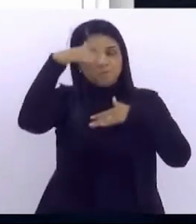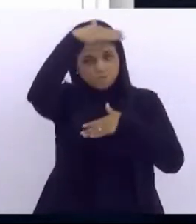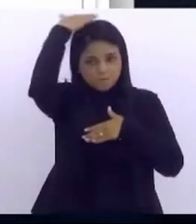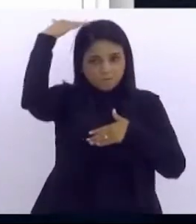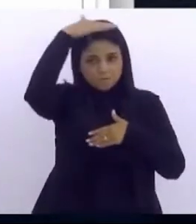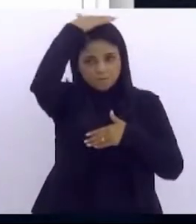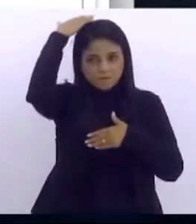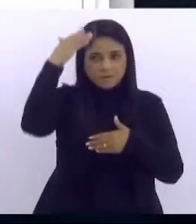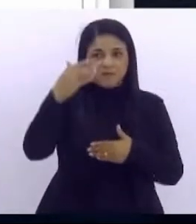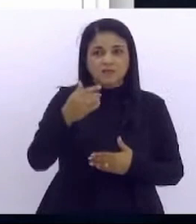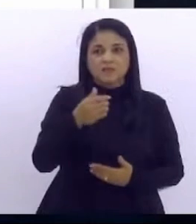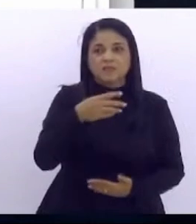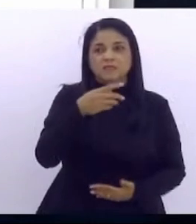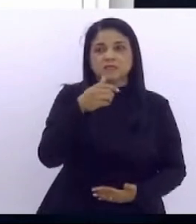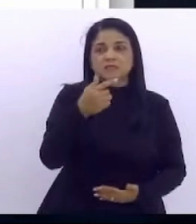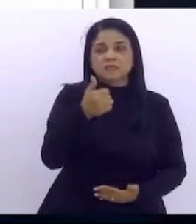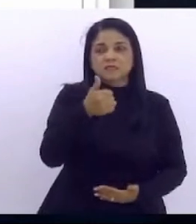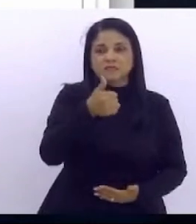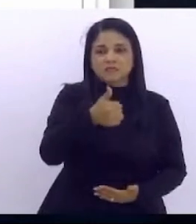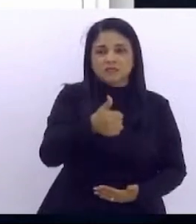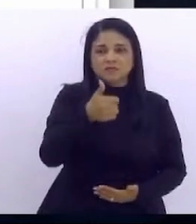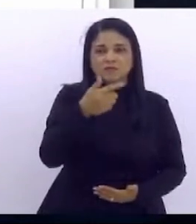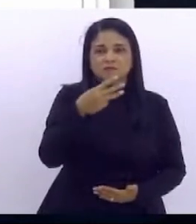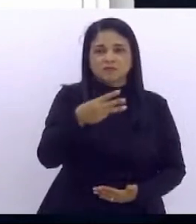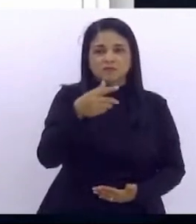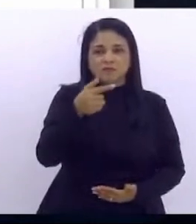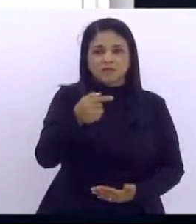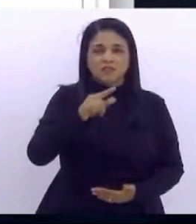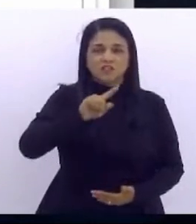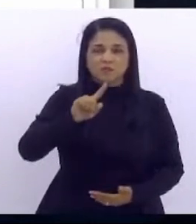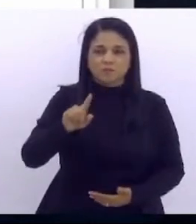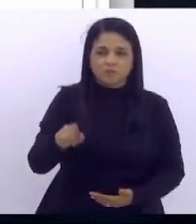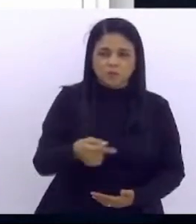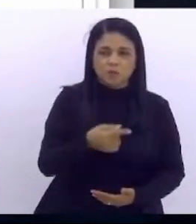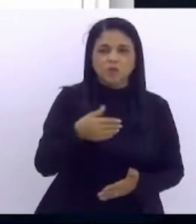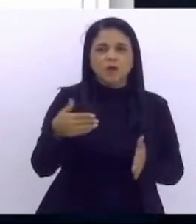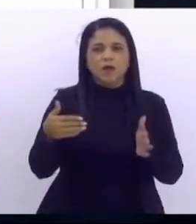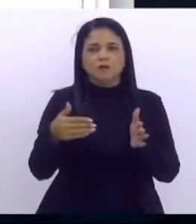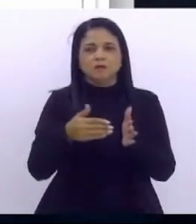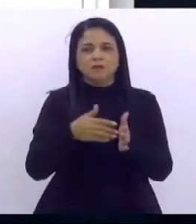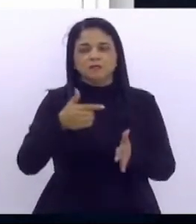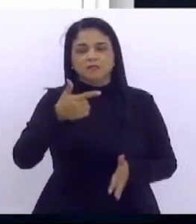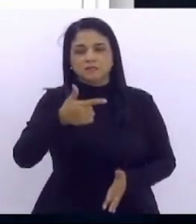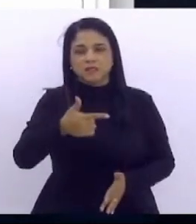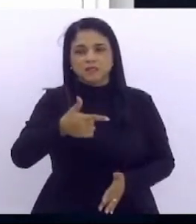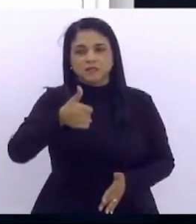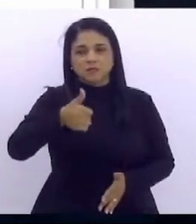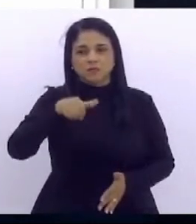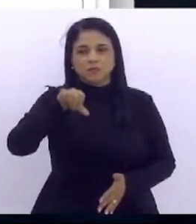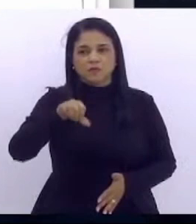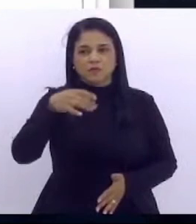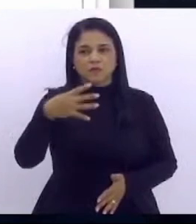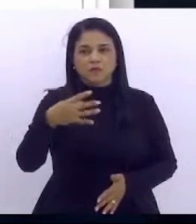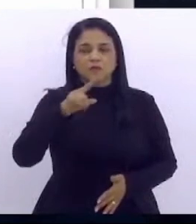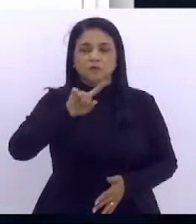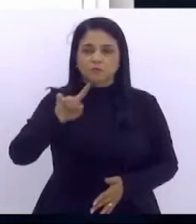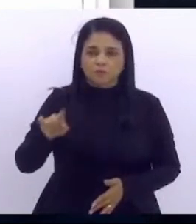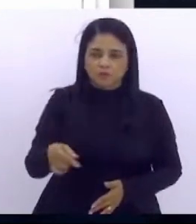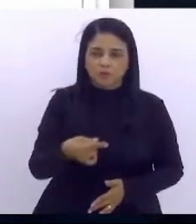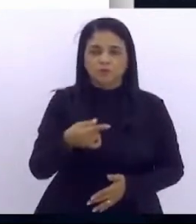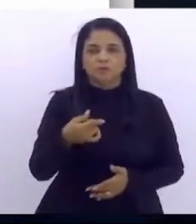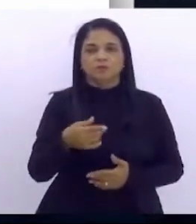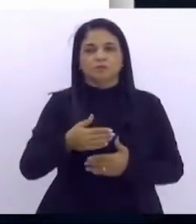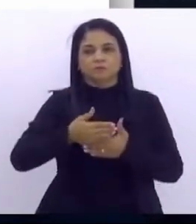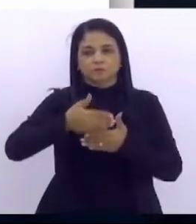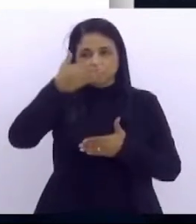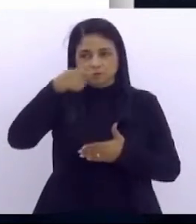mil a 190 mil abortos clandestinos. O que aconteceu quando legalizou o aborto no estado do México? Pode passar o próximo slide.